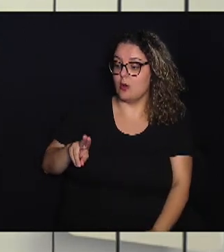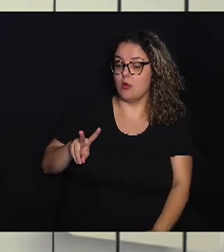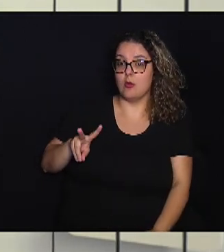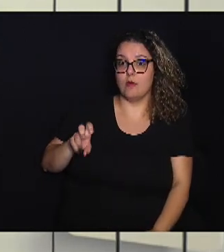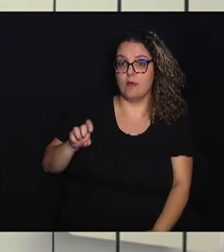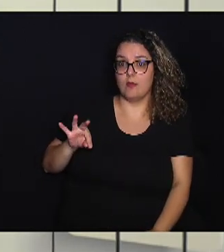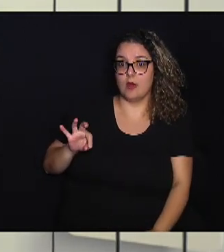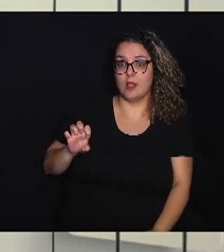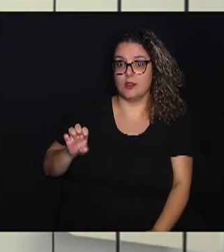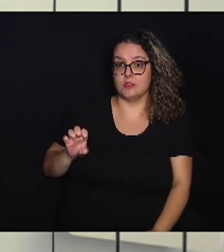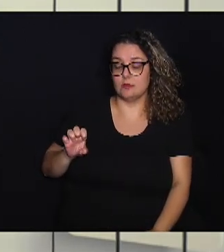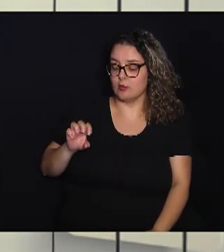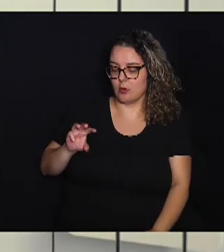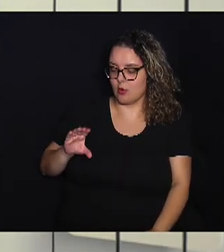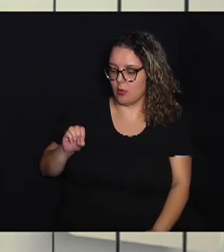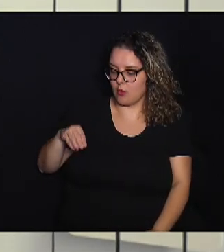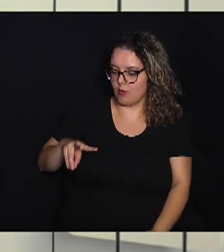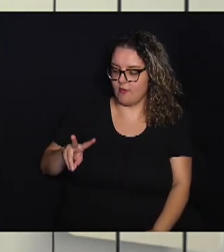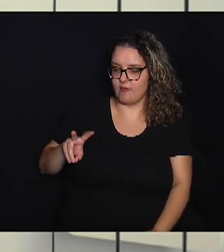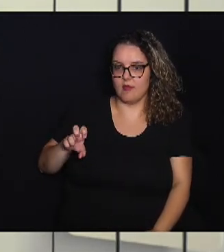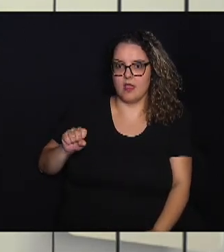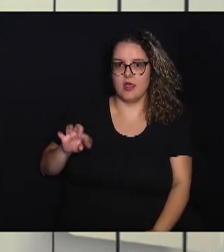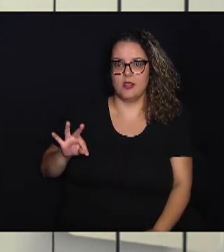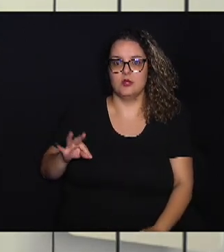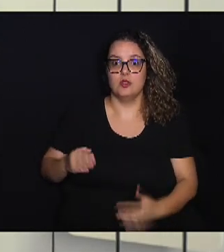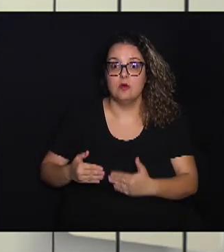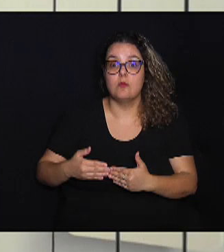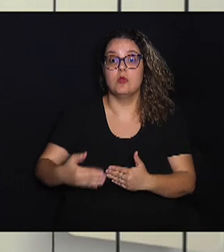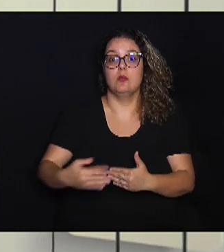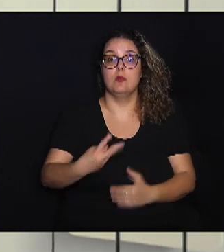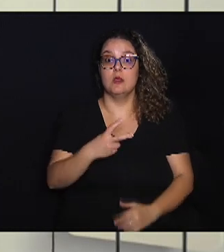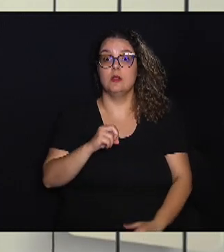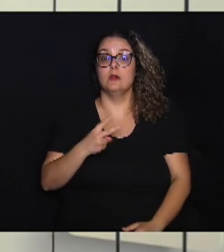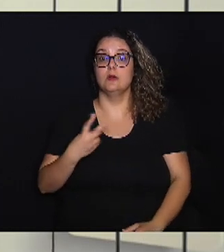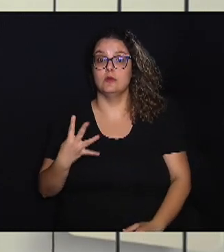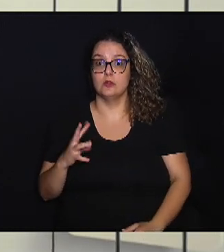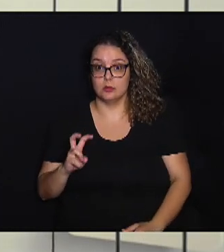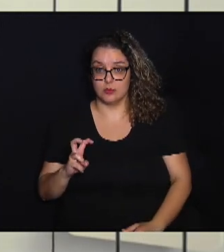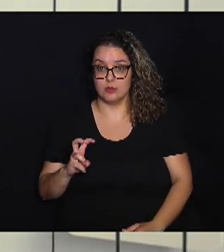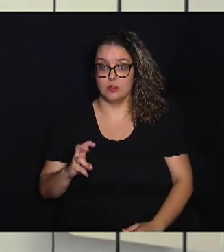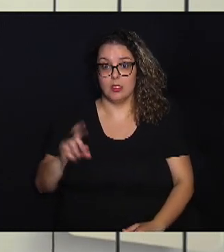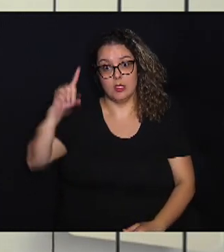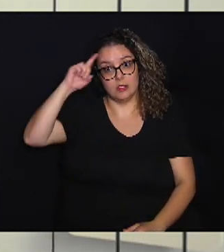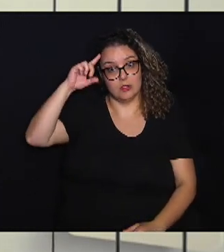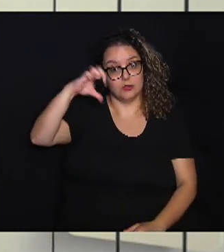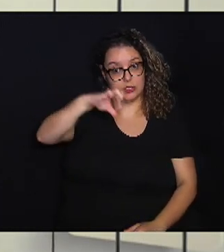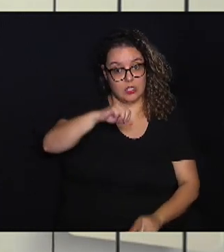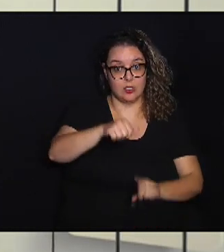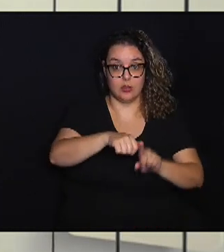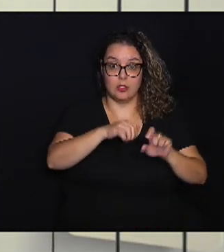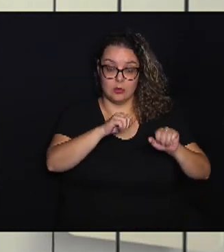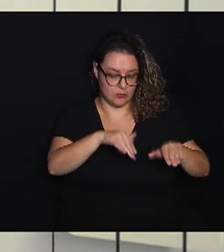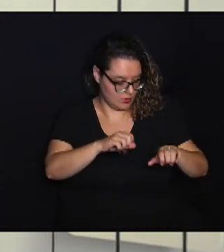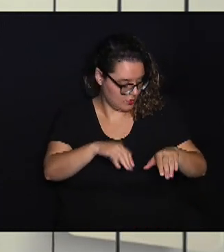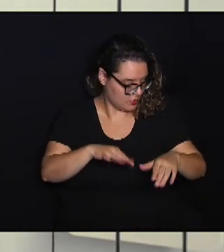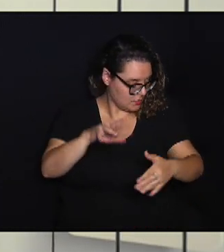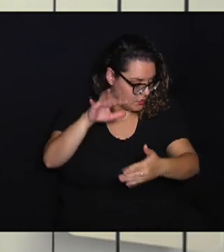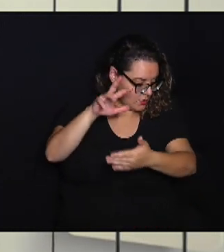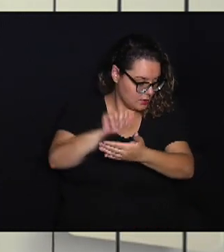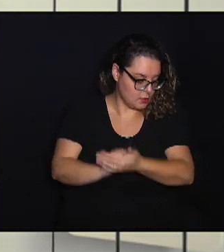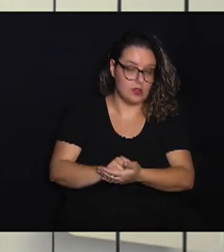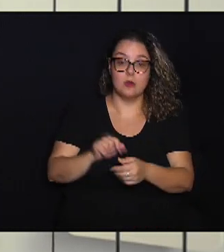as inscrições para o vestibular Unicamp 2025 até o dia 9 de setembro. A inscrição deve